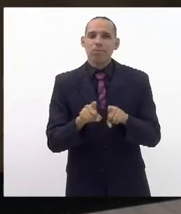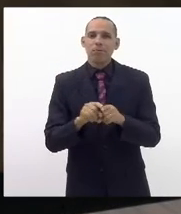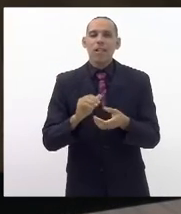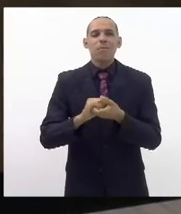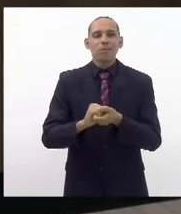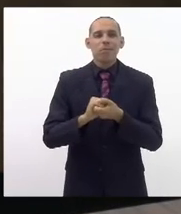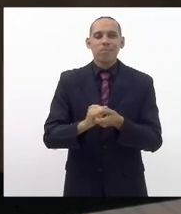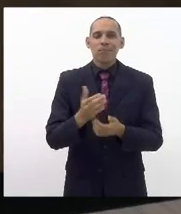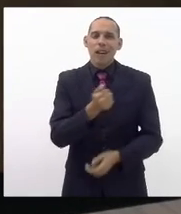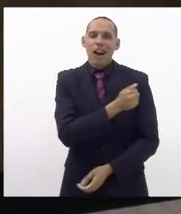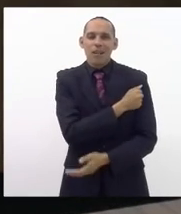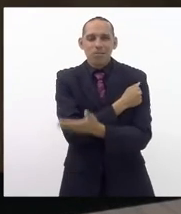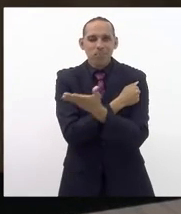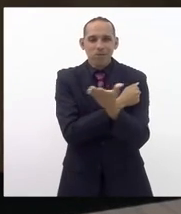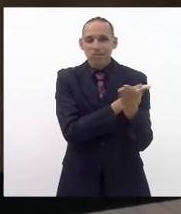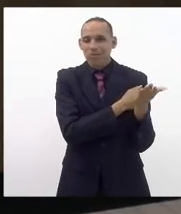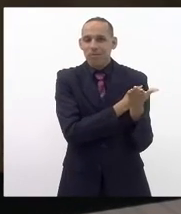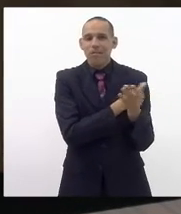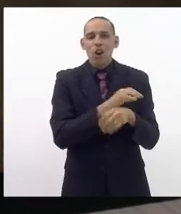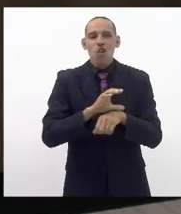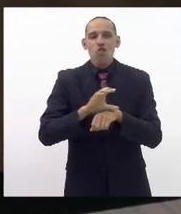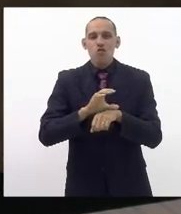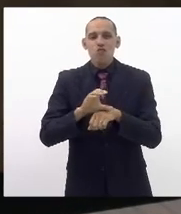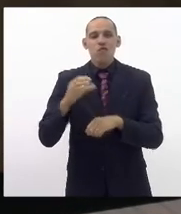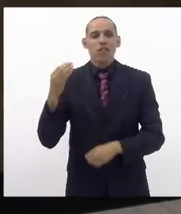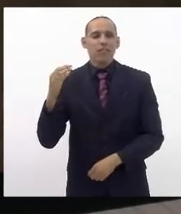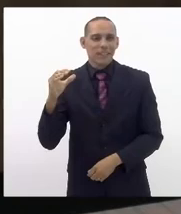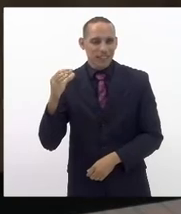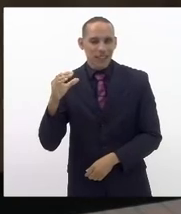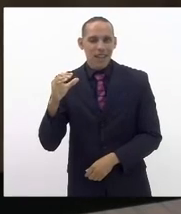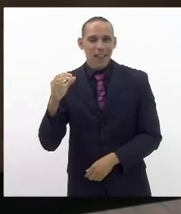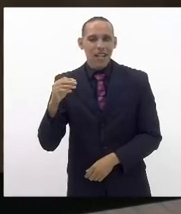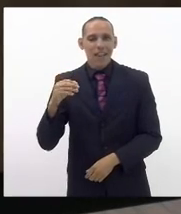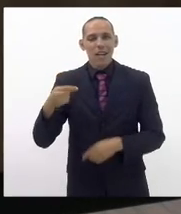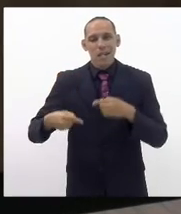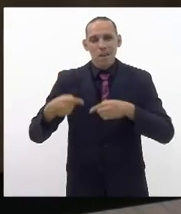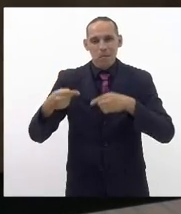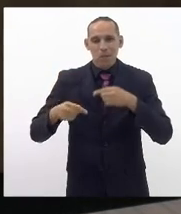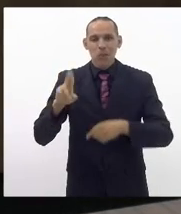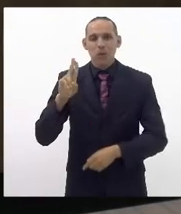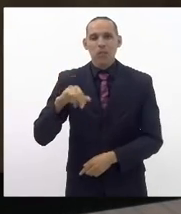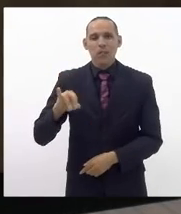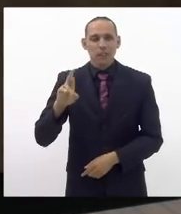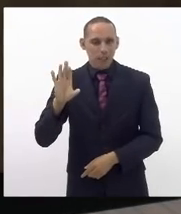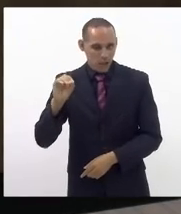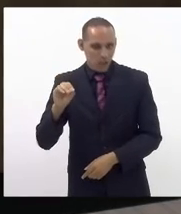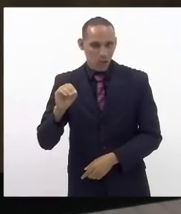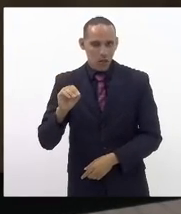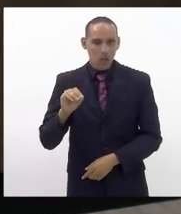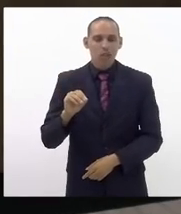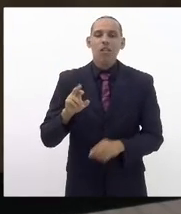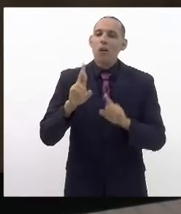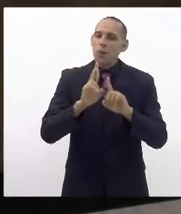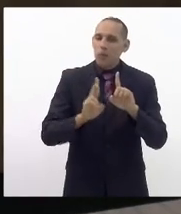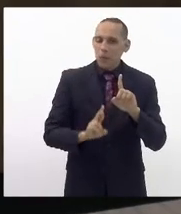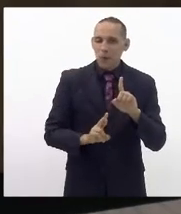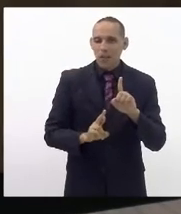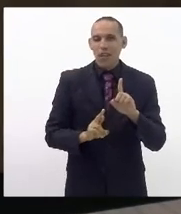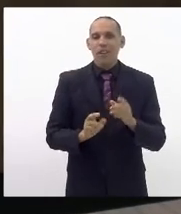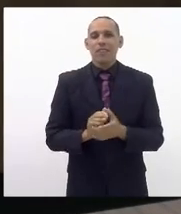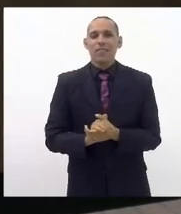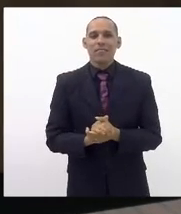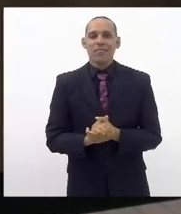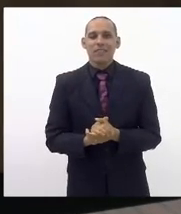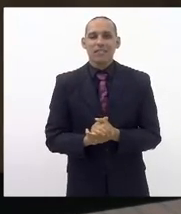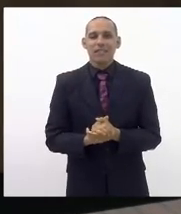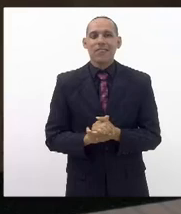saudar os estudantes do curso de Ciência Política da UniRio, da Universidade Federal do Estado do Rio de Janeiro, esta co-irmã